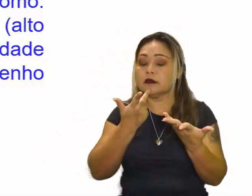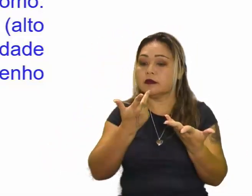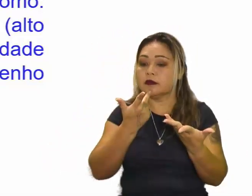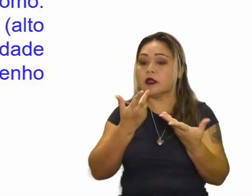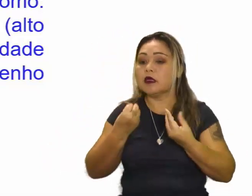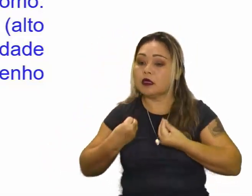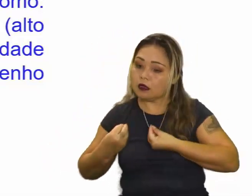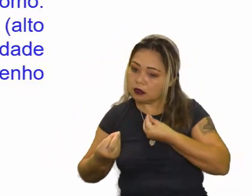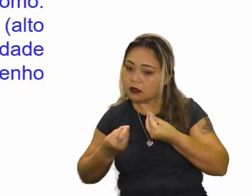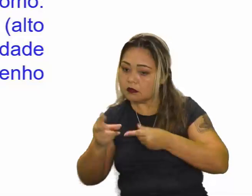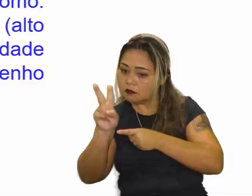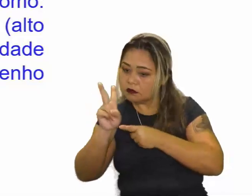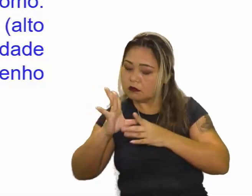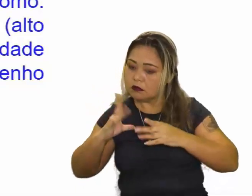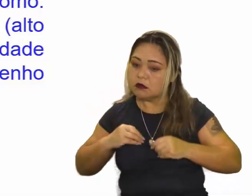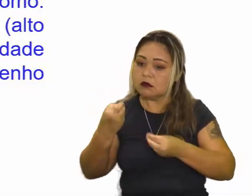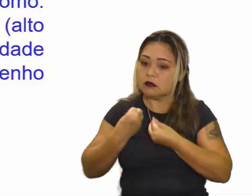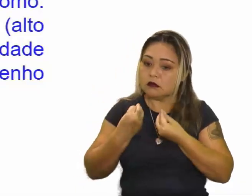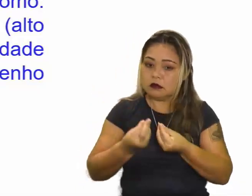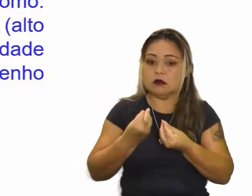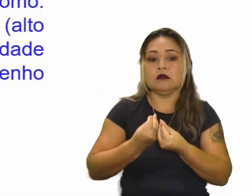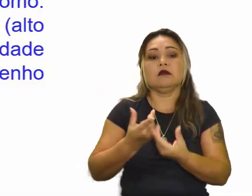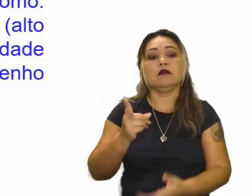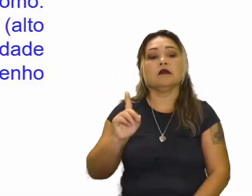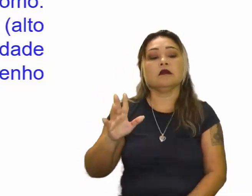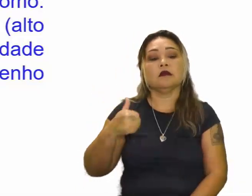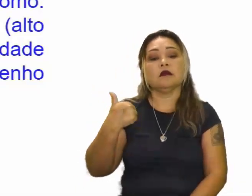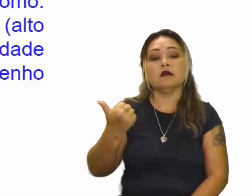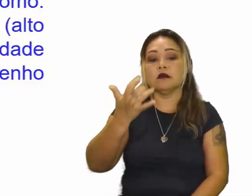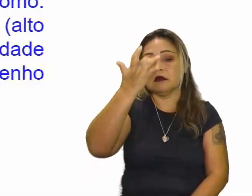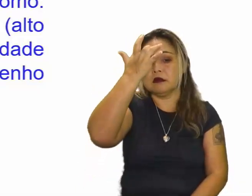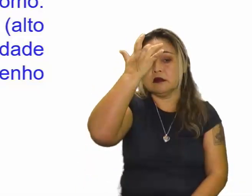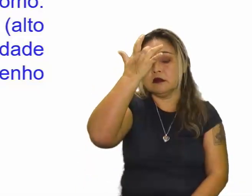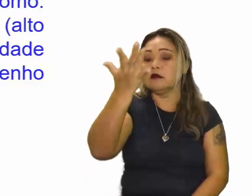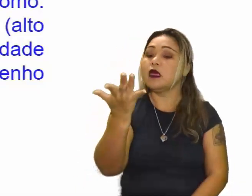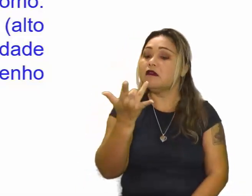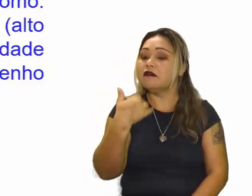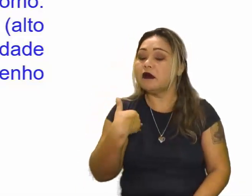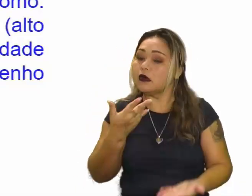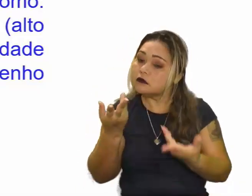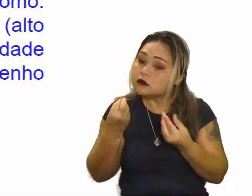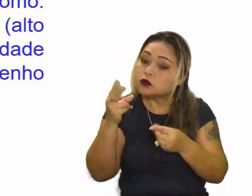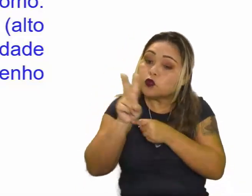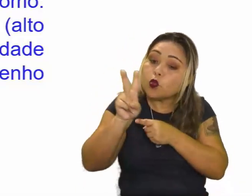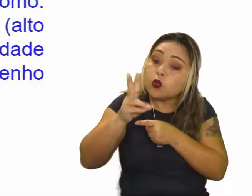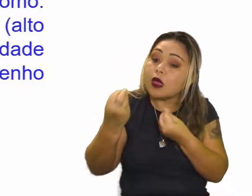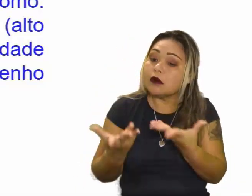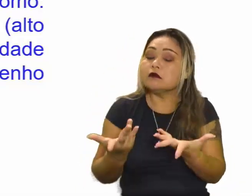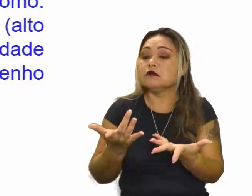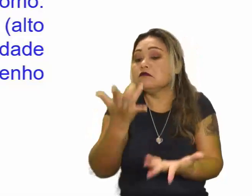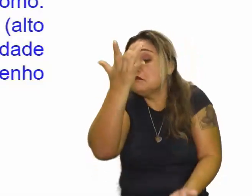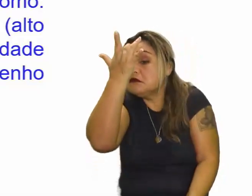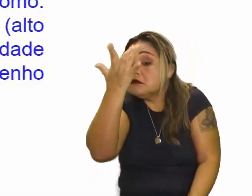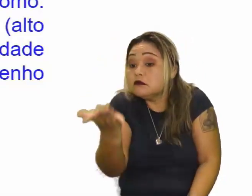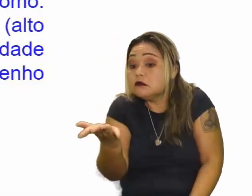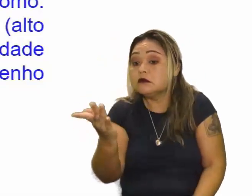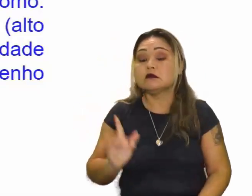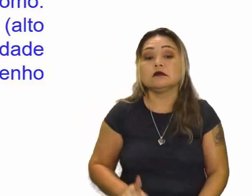dos manejos, tá bom, pessoal? Então ela é bem rústica, é fácil de se lidar, de trabalhar. Ou